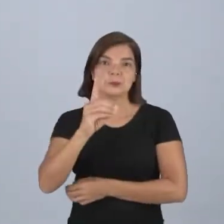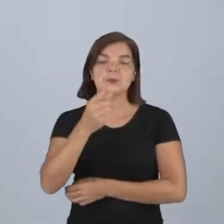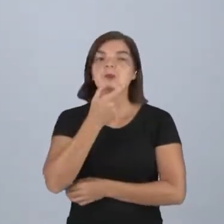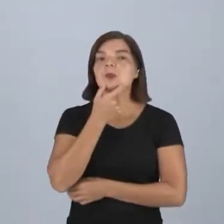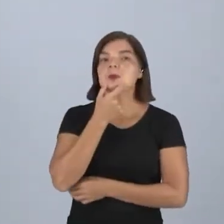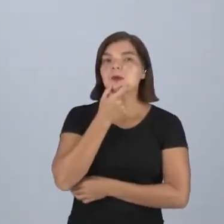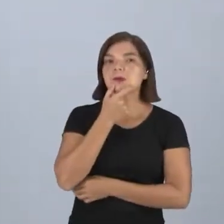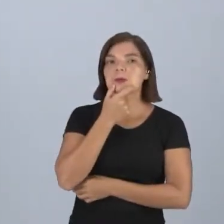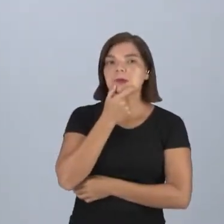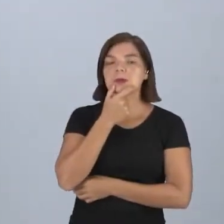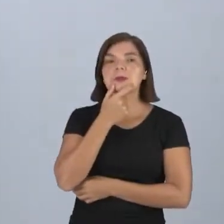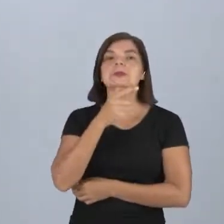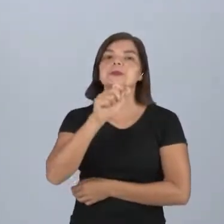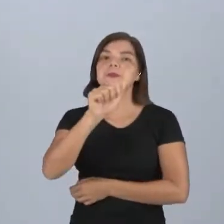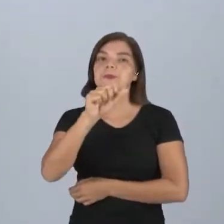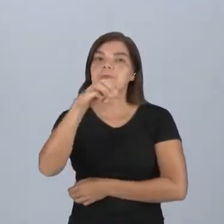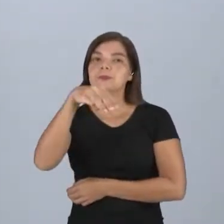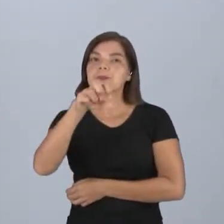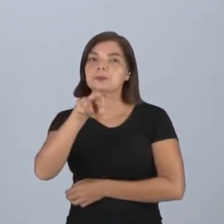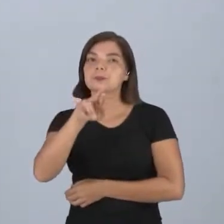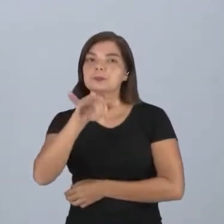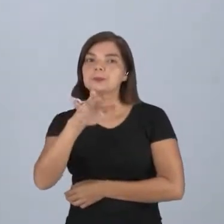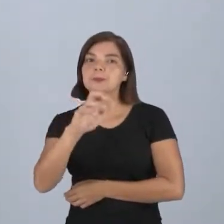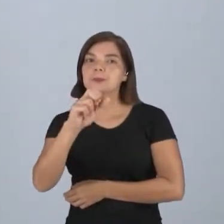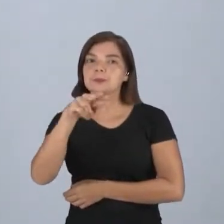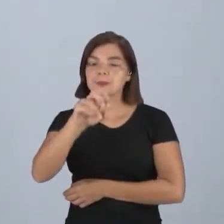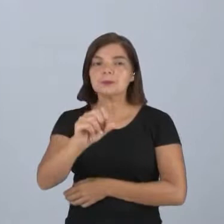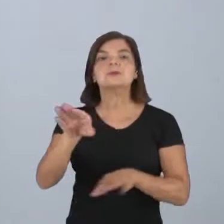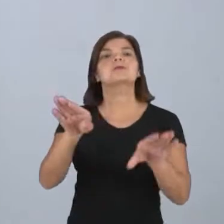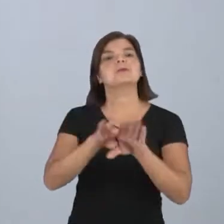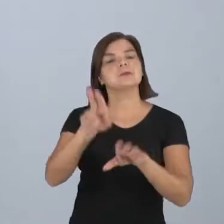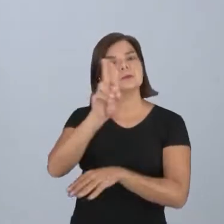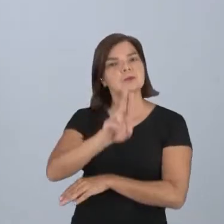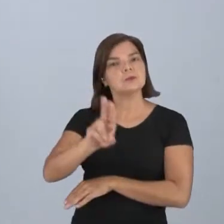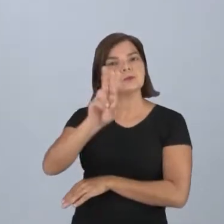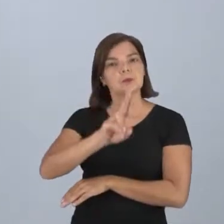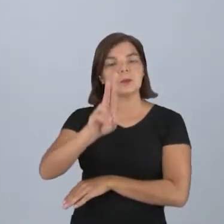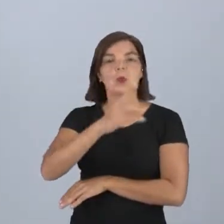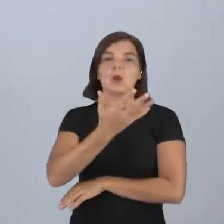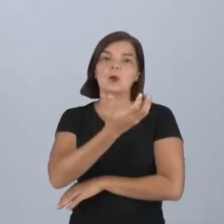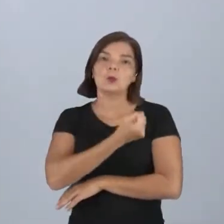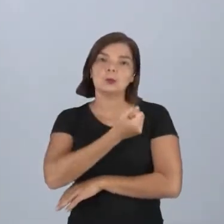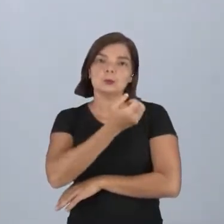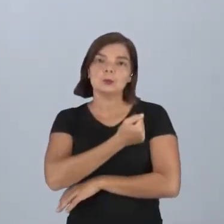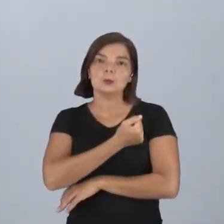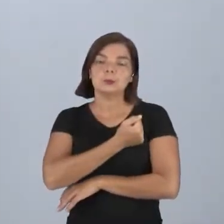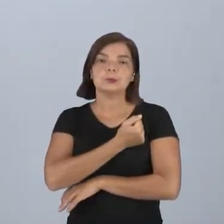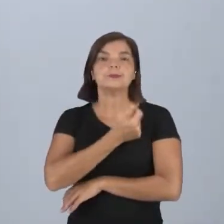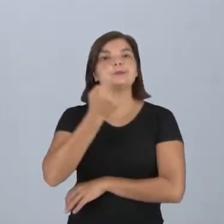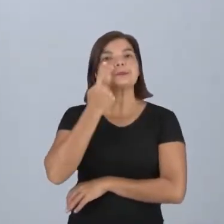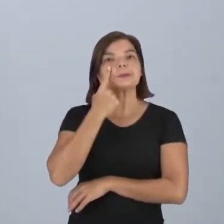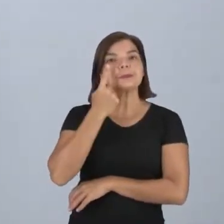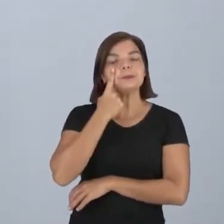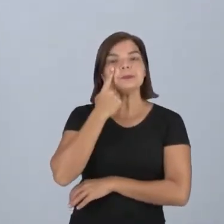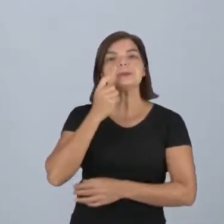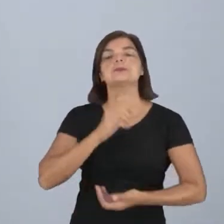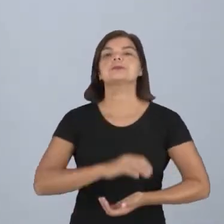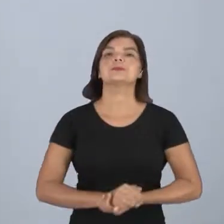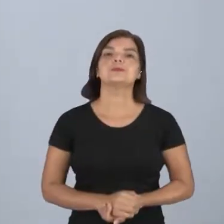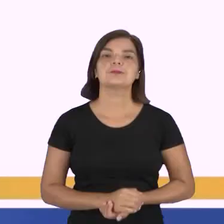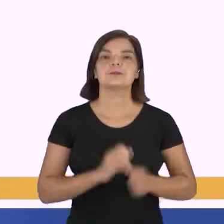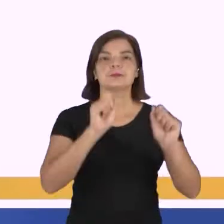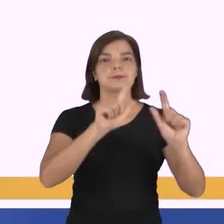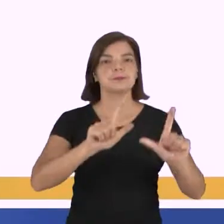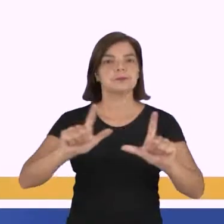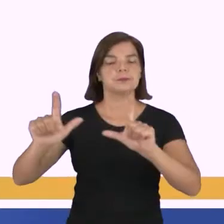inglês americano, a gente vai usar os ordinal numbers para falar delas, para falar das datas, né? Então, observem que na tela